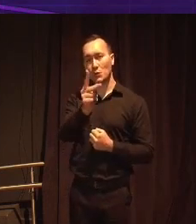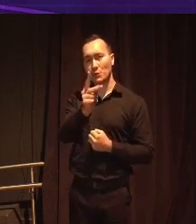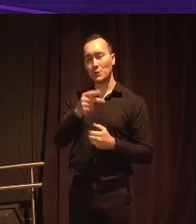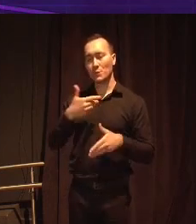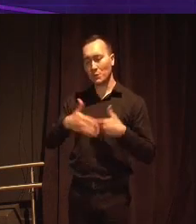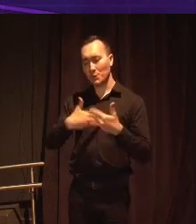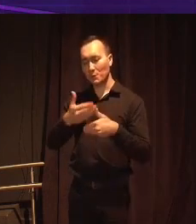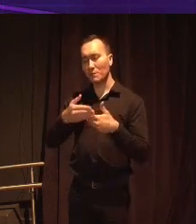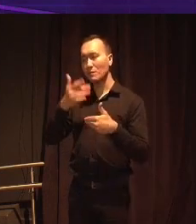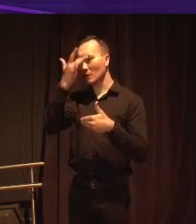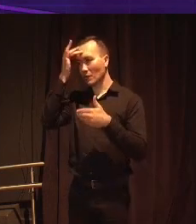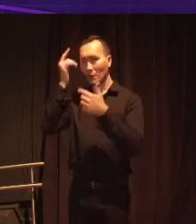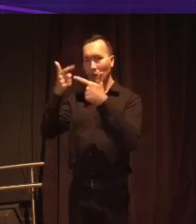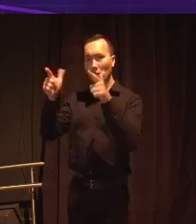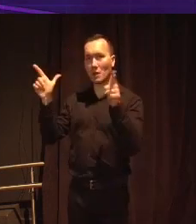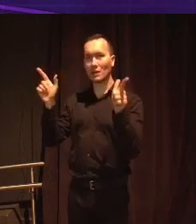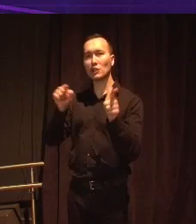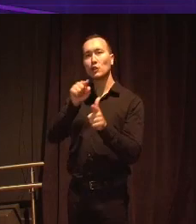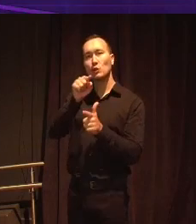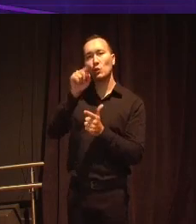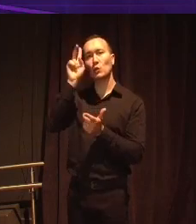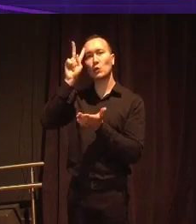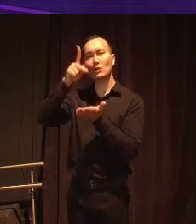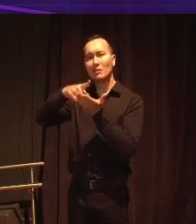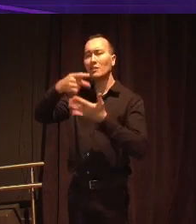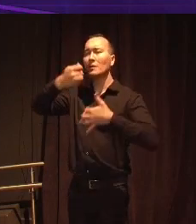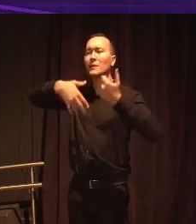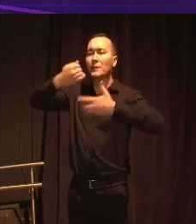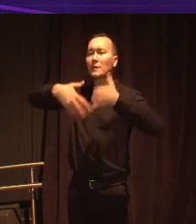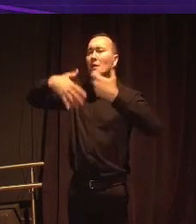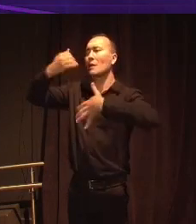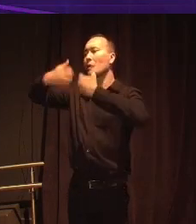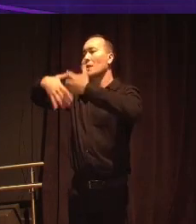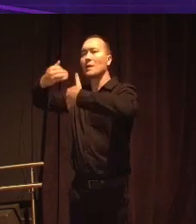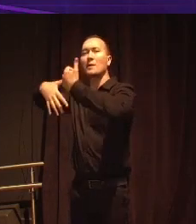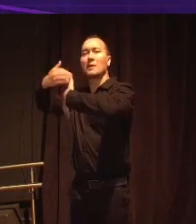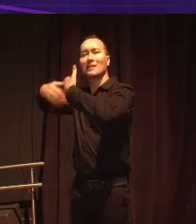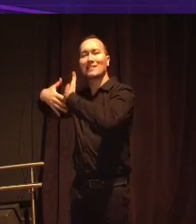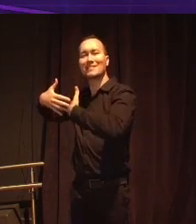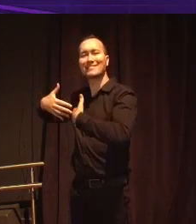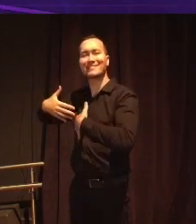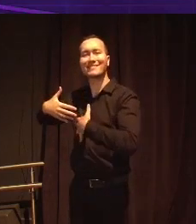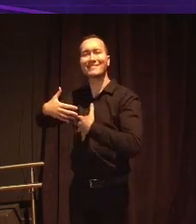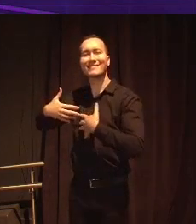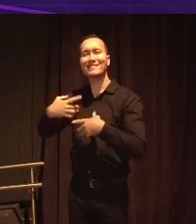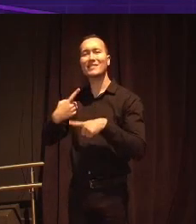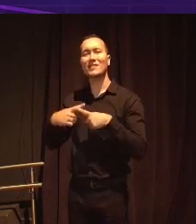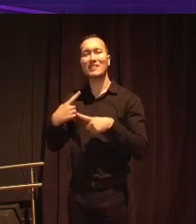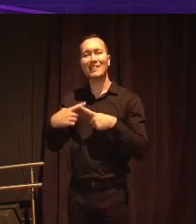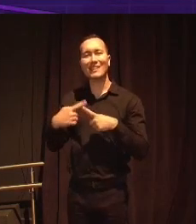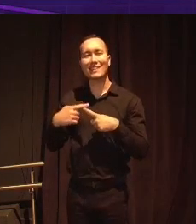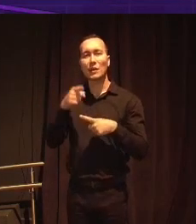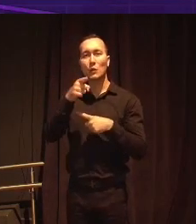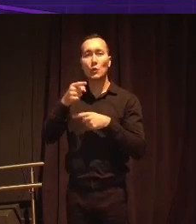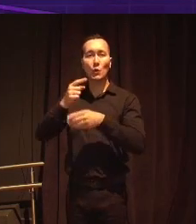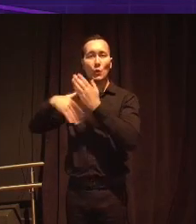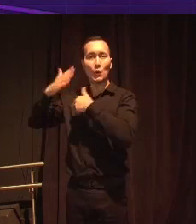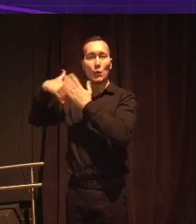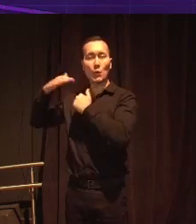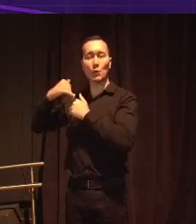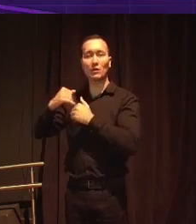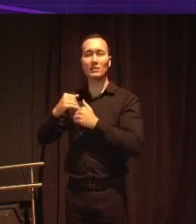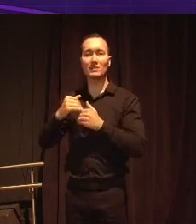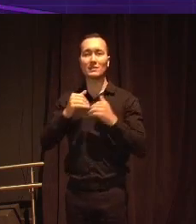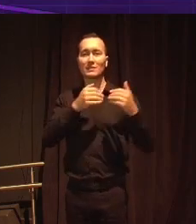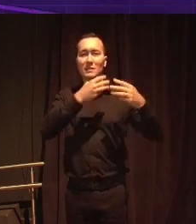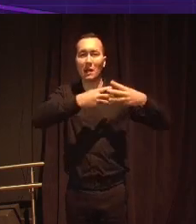no final das contas, né? Não são as coisas, são as histórias aí que vocês constroem, são as